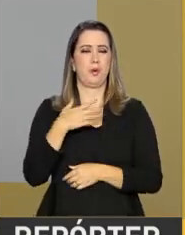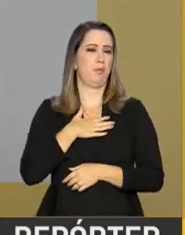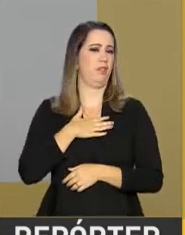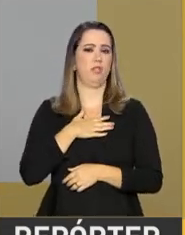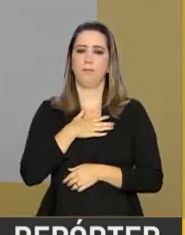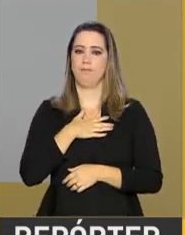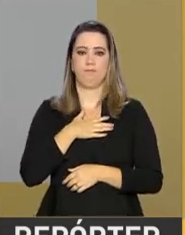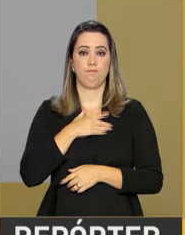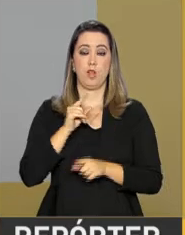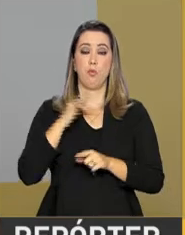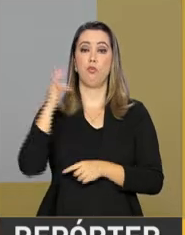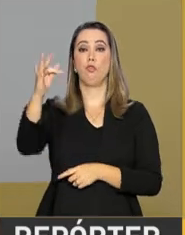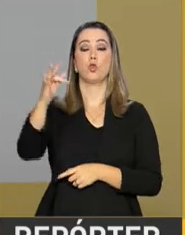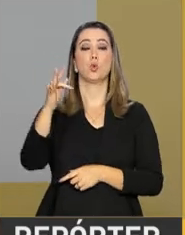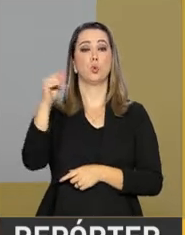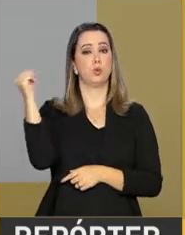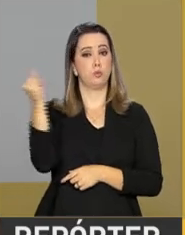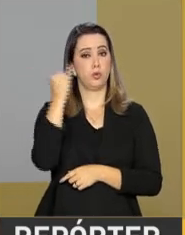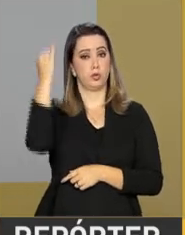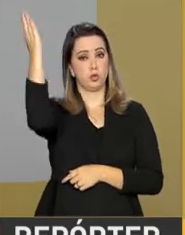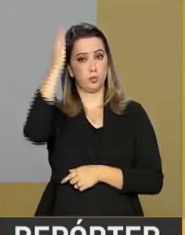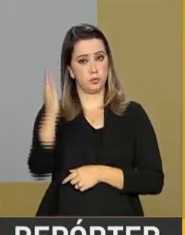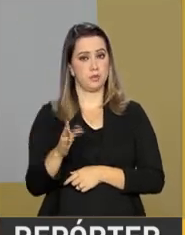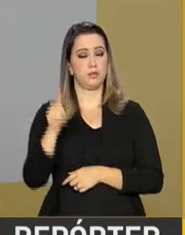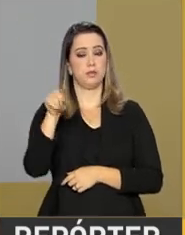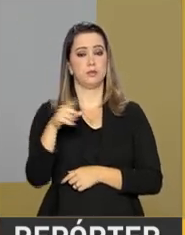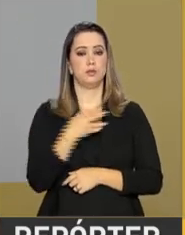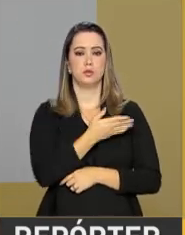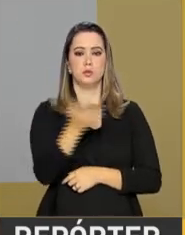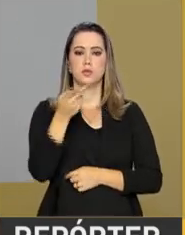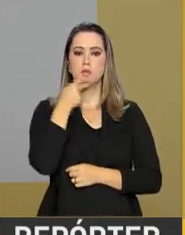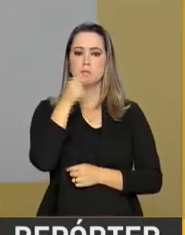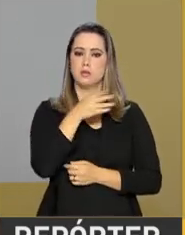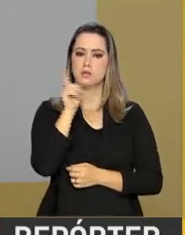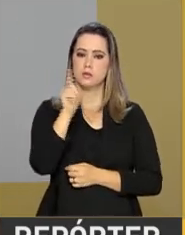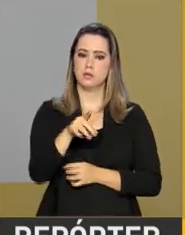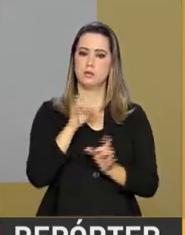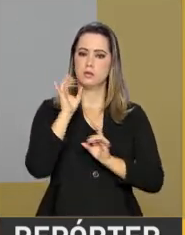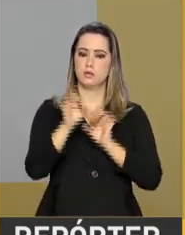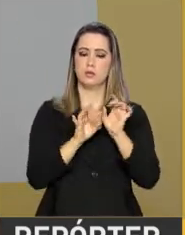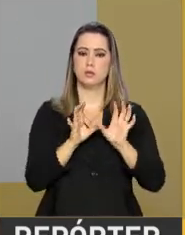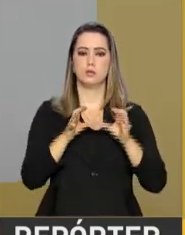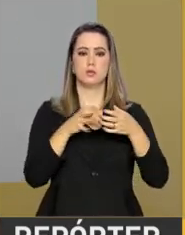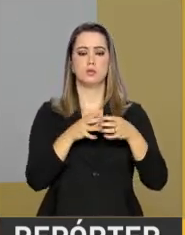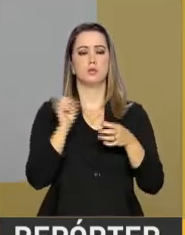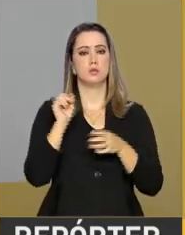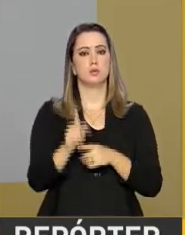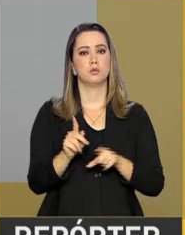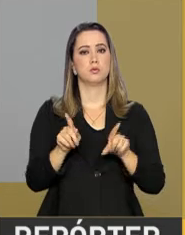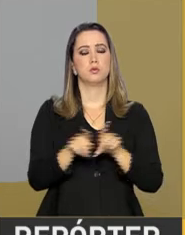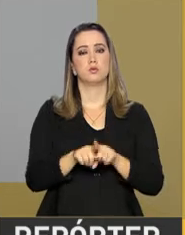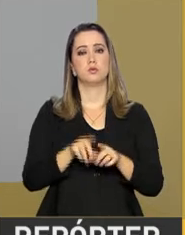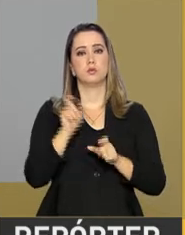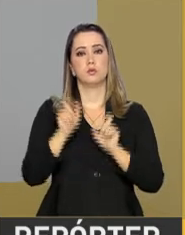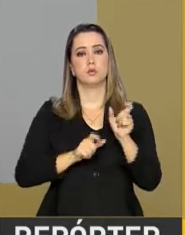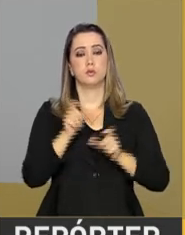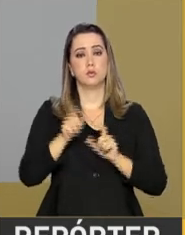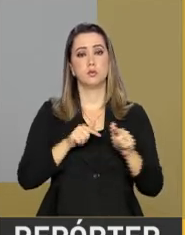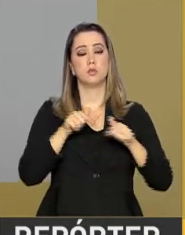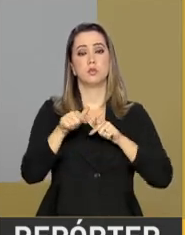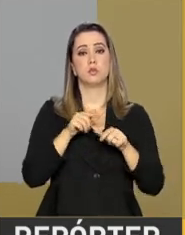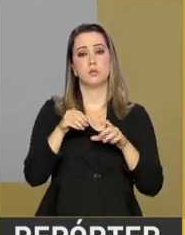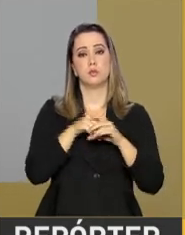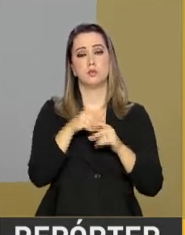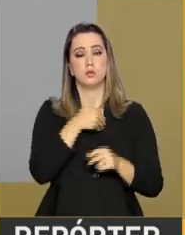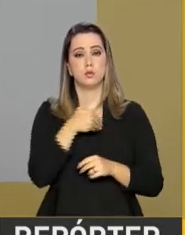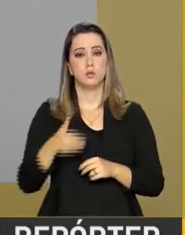para o futuro. Mas especialmente, eu dizia a você, e me dirijo especialmente aos aposentados, aposentadas, aos servidores públicos,